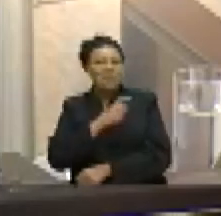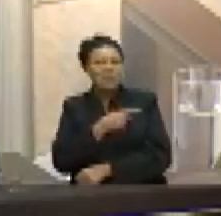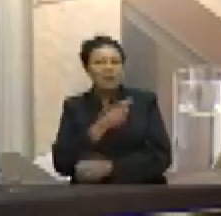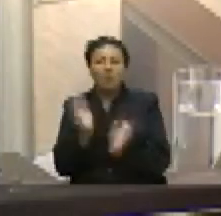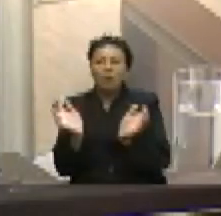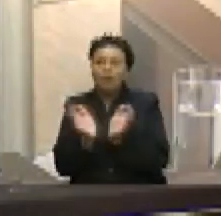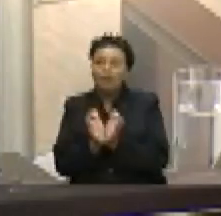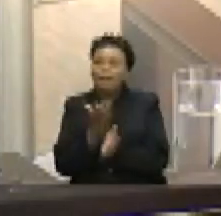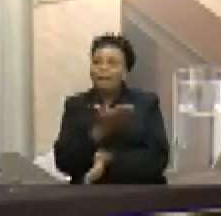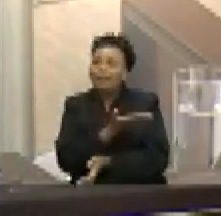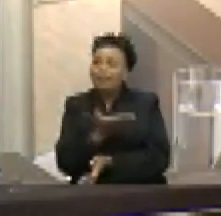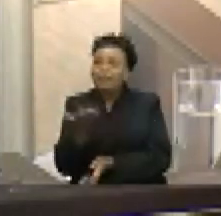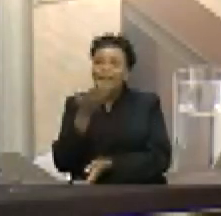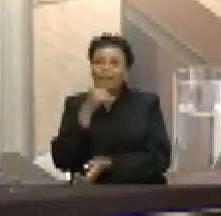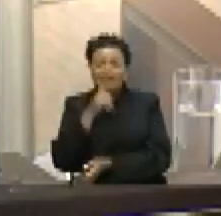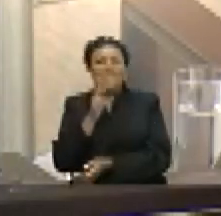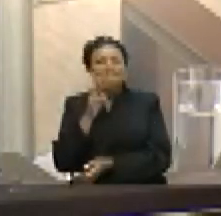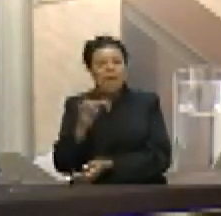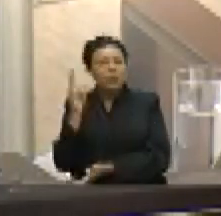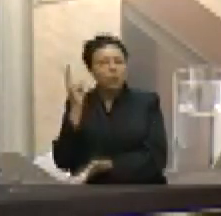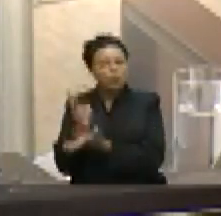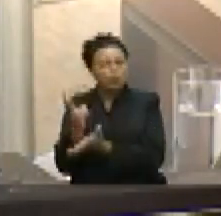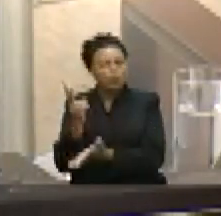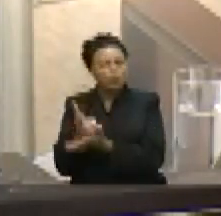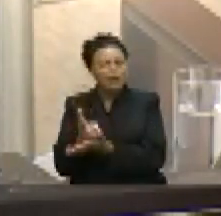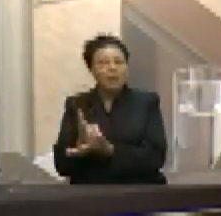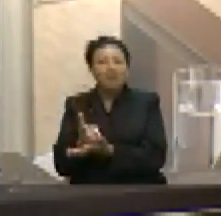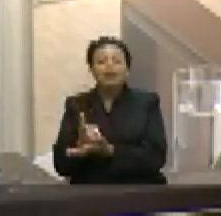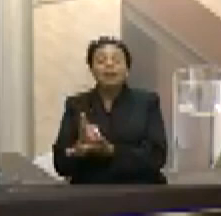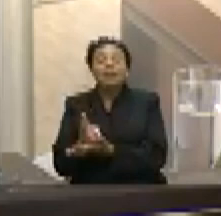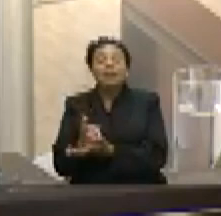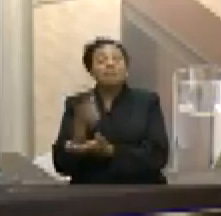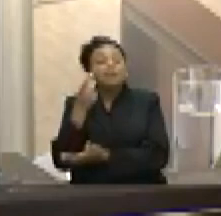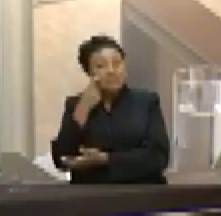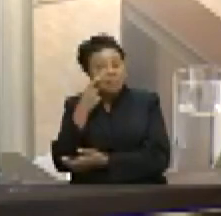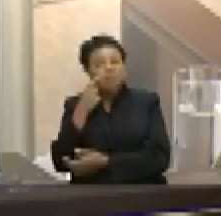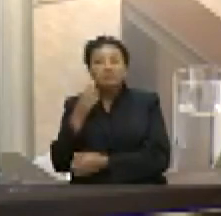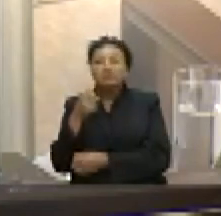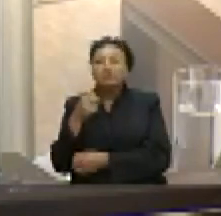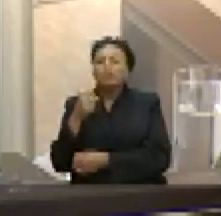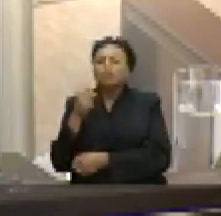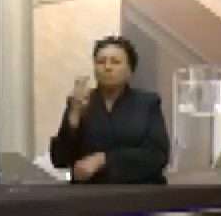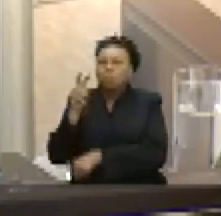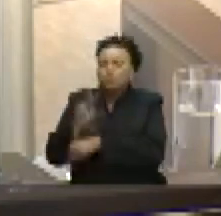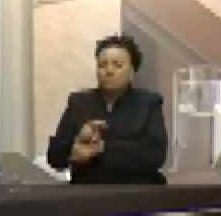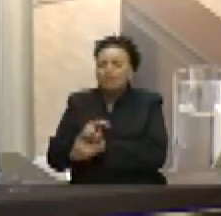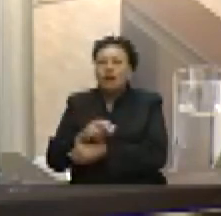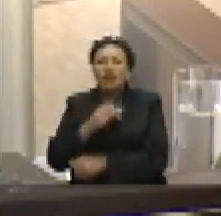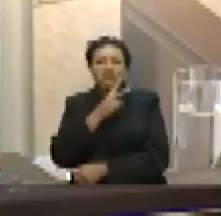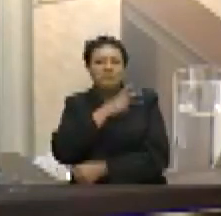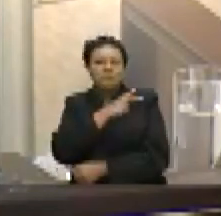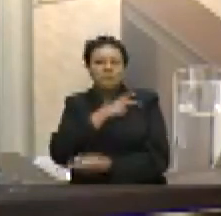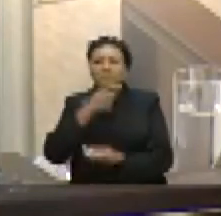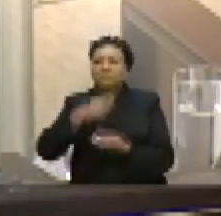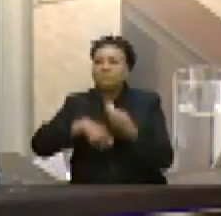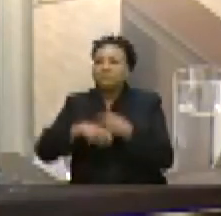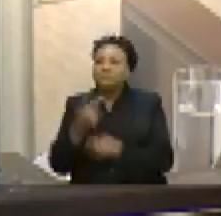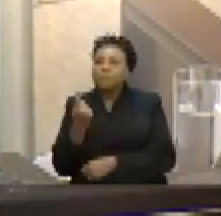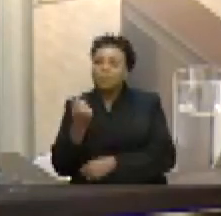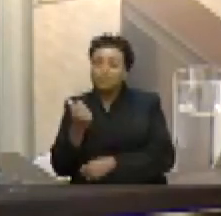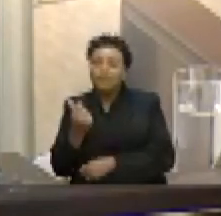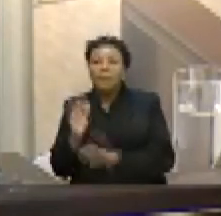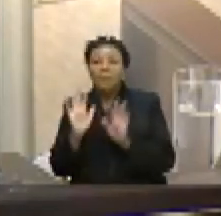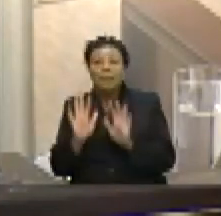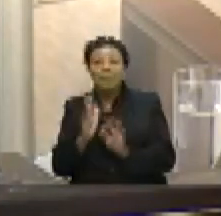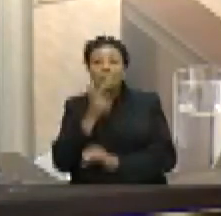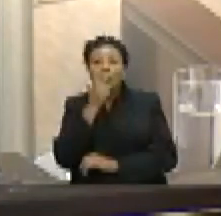deputados, colegas deputadas, prosseguirá. Estará sempre no nosso horizonte e no horizonte de vigilância da Superintendência Administrativa e Financeira. Mas,